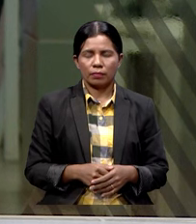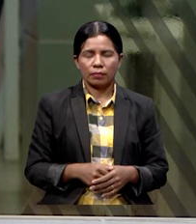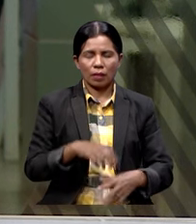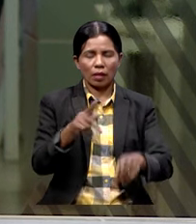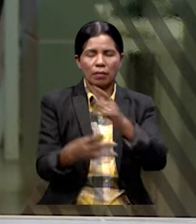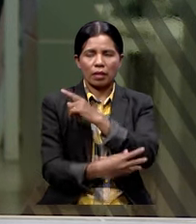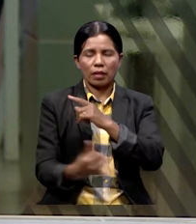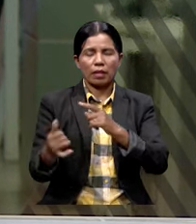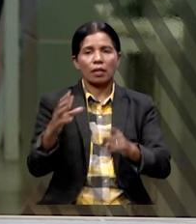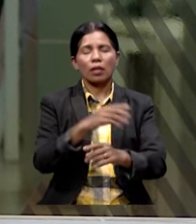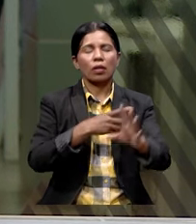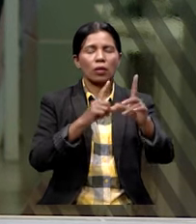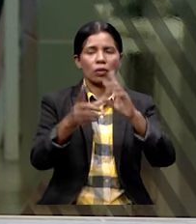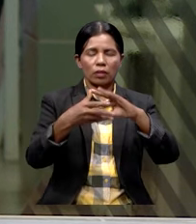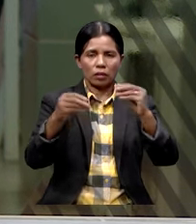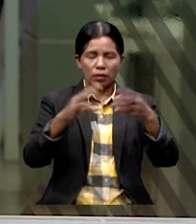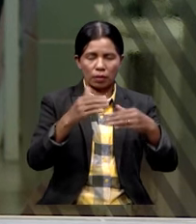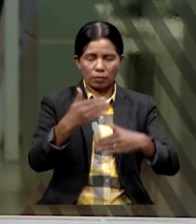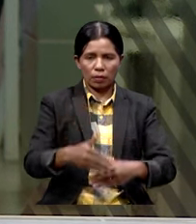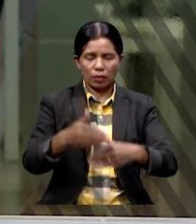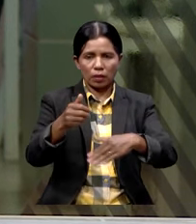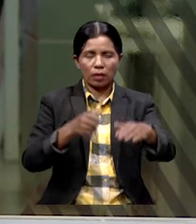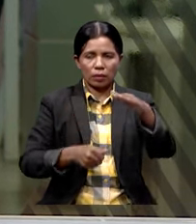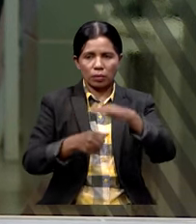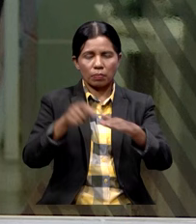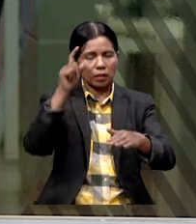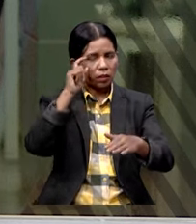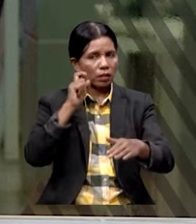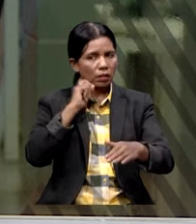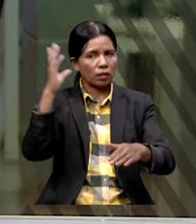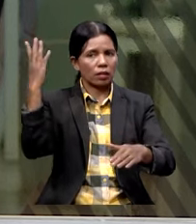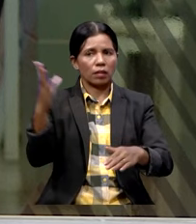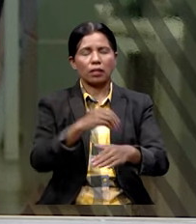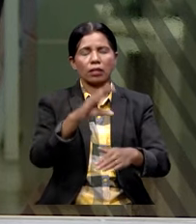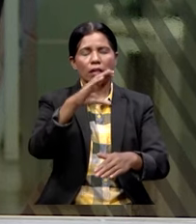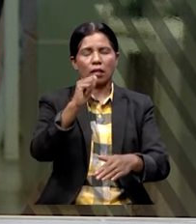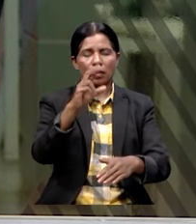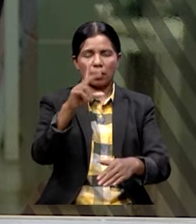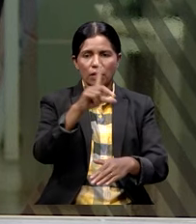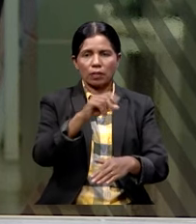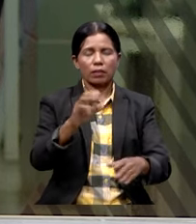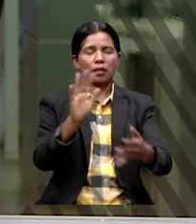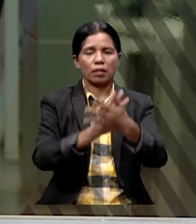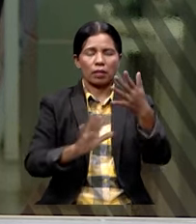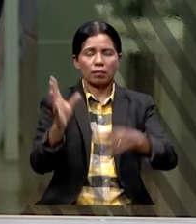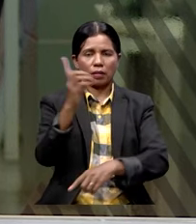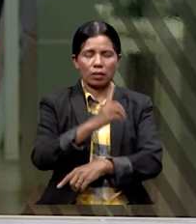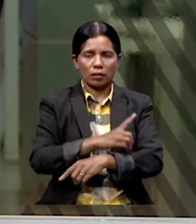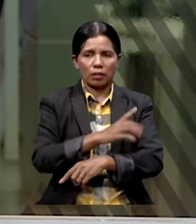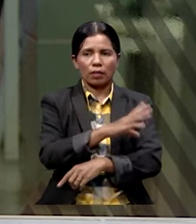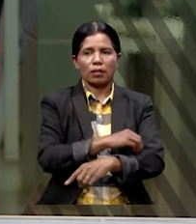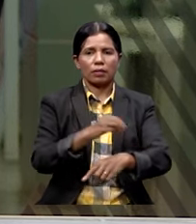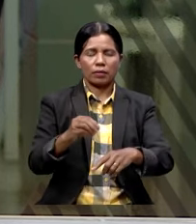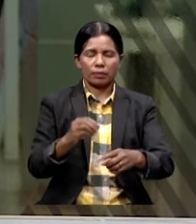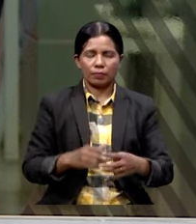Sobrevivente Sira conta a história kona-ba Prosesu Subar carreira Xanana Guzmão e abrigo Cacaulino, onde comemora loro massacre